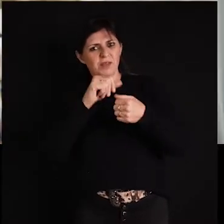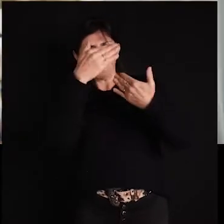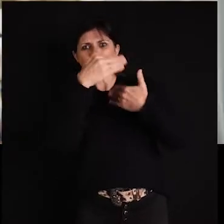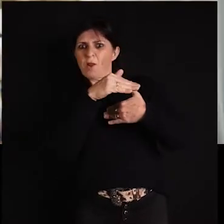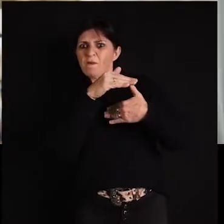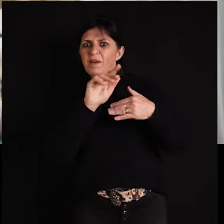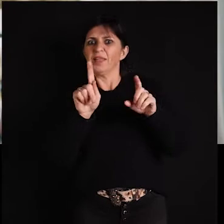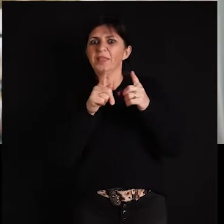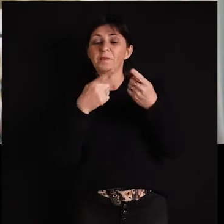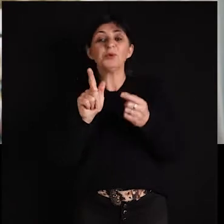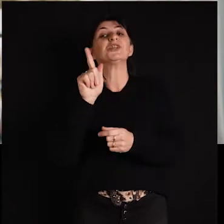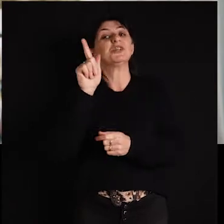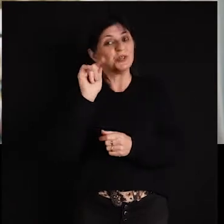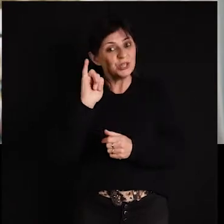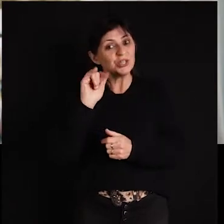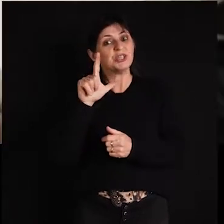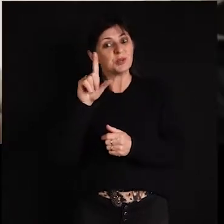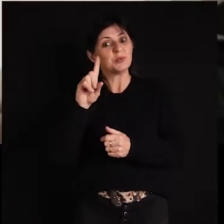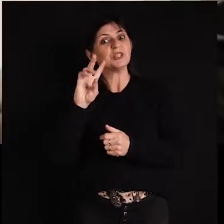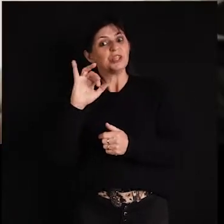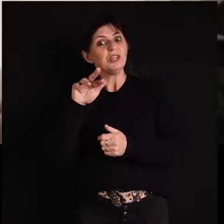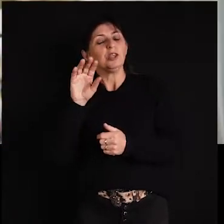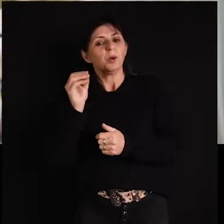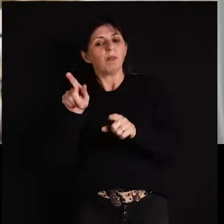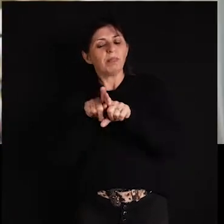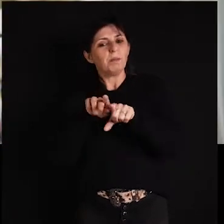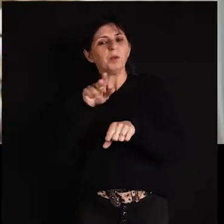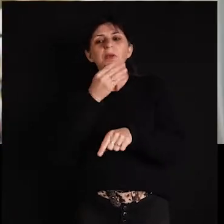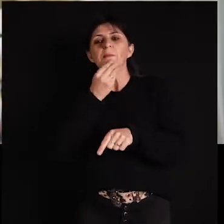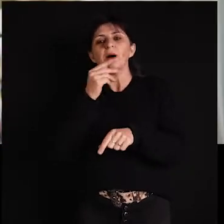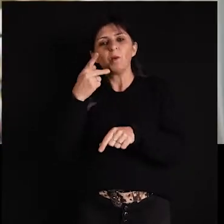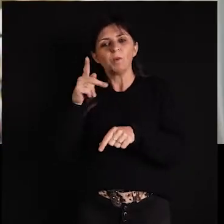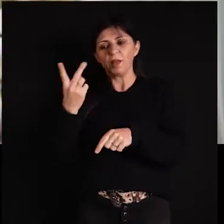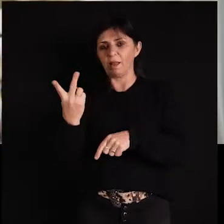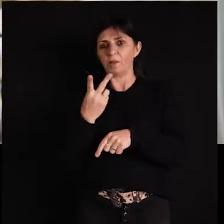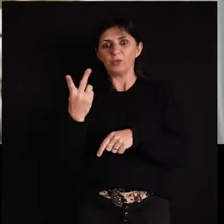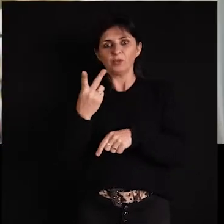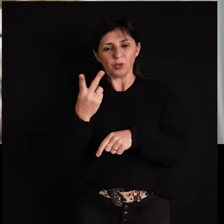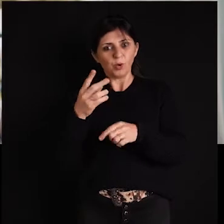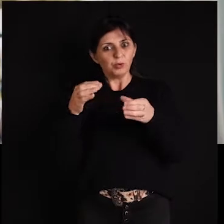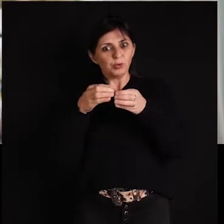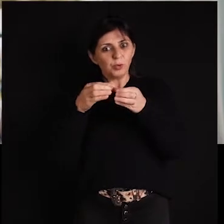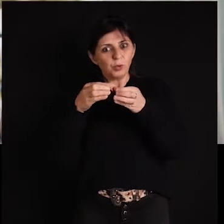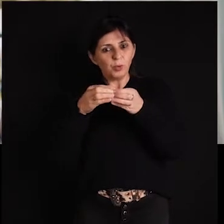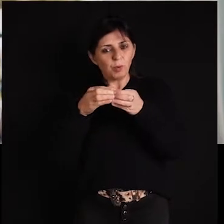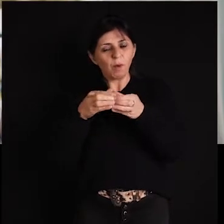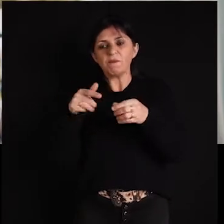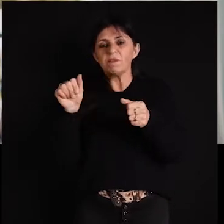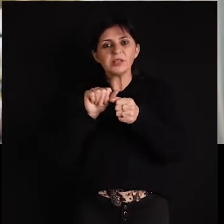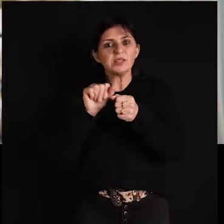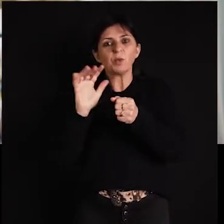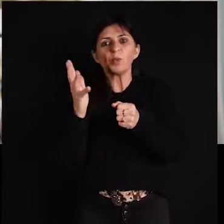provas era o Gildinho, dos Monarcas, e o Chiquito também, que eram professores do Belas Artes e estavam fazendo a prova